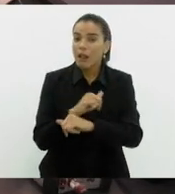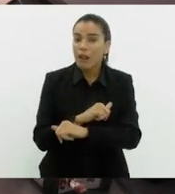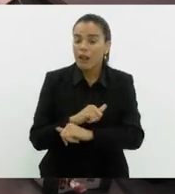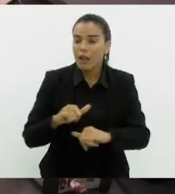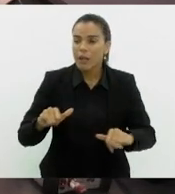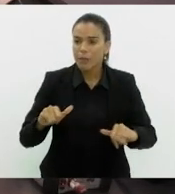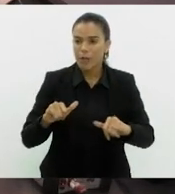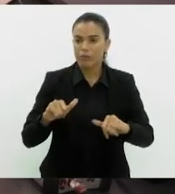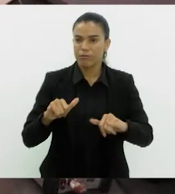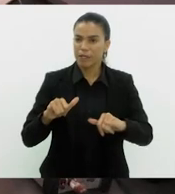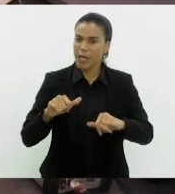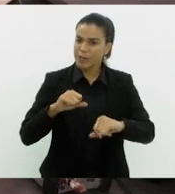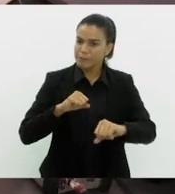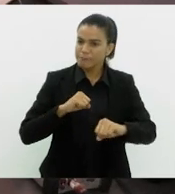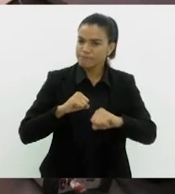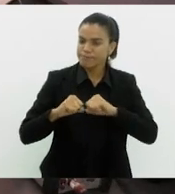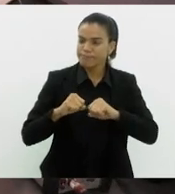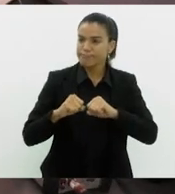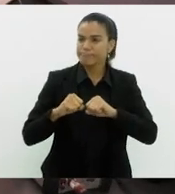essa reivindicação